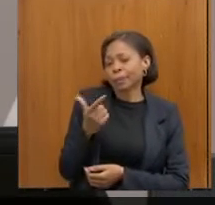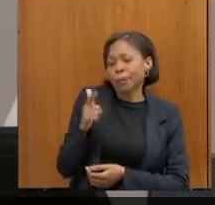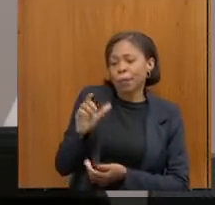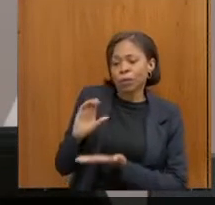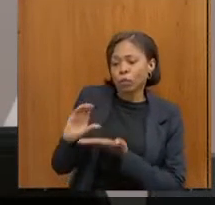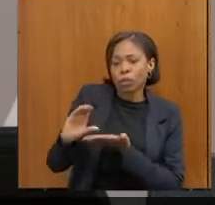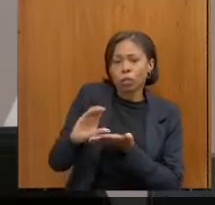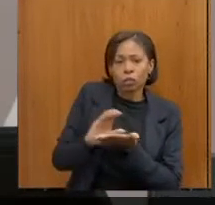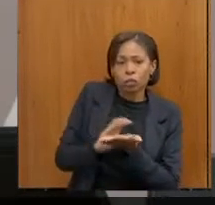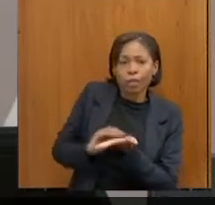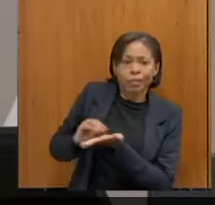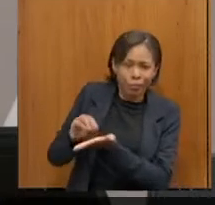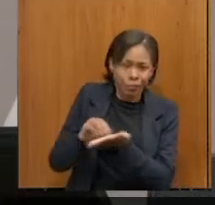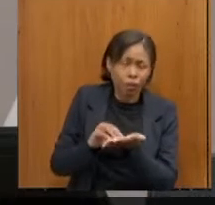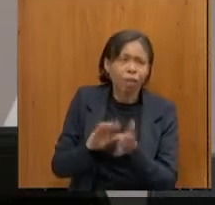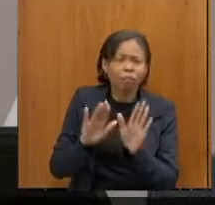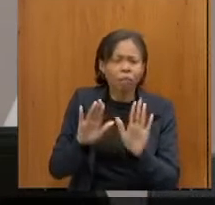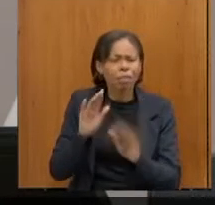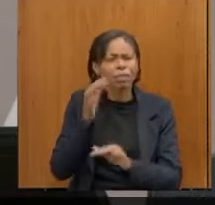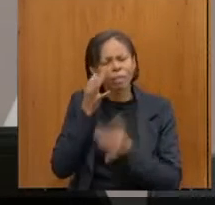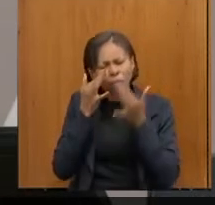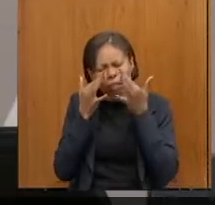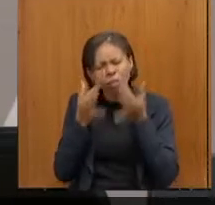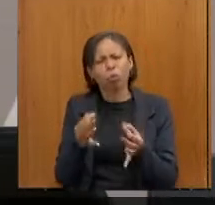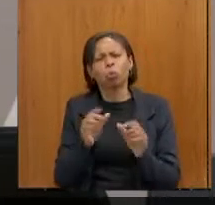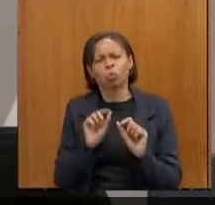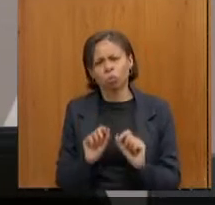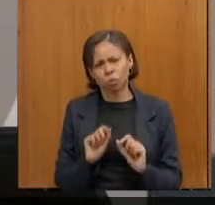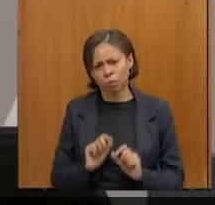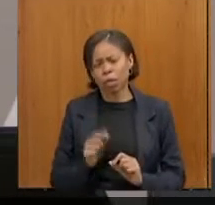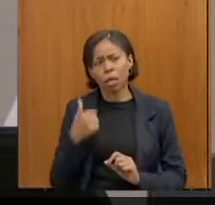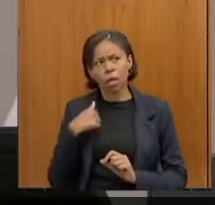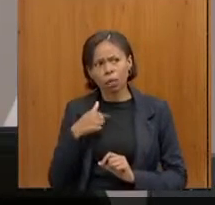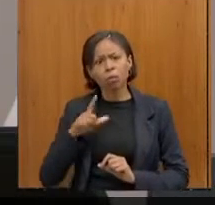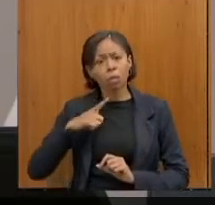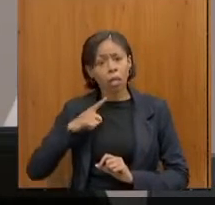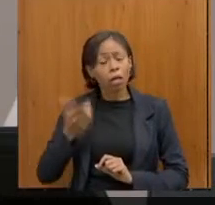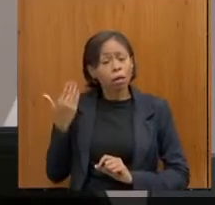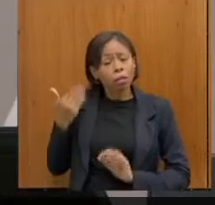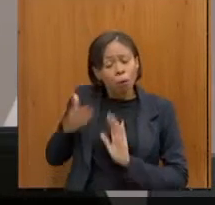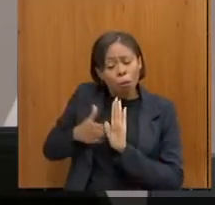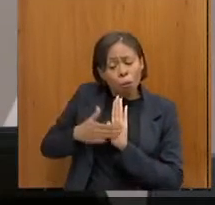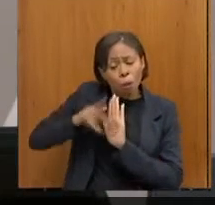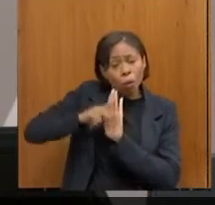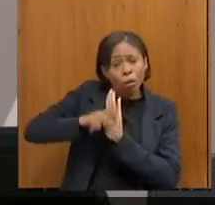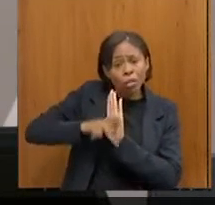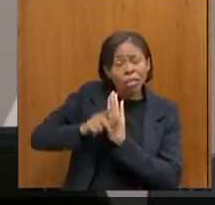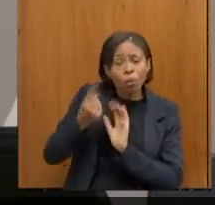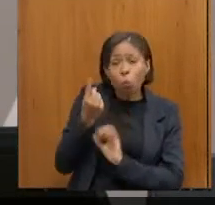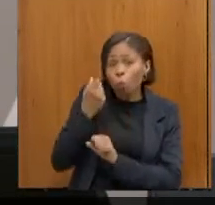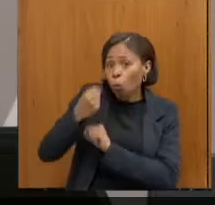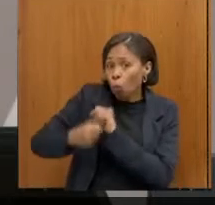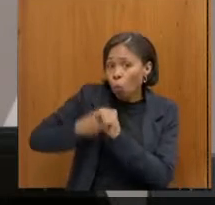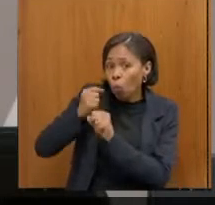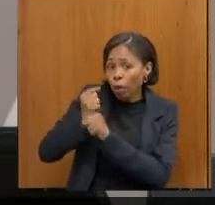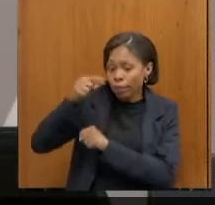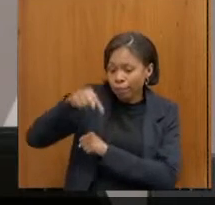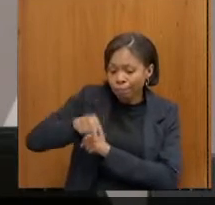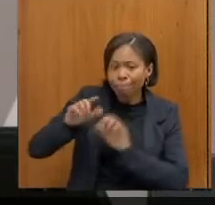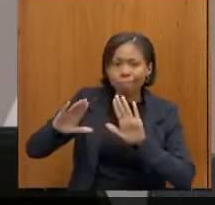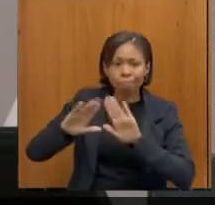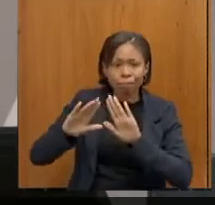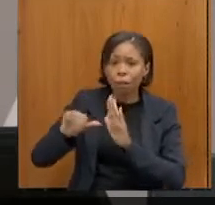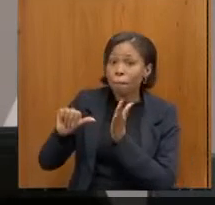e eu queria chamar atenção que eu tenho projeto no primeiro ano o meu aqui na Assembleia é